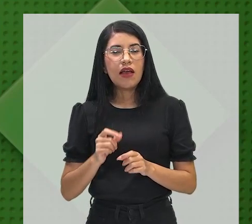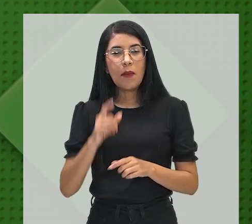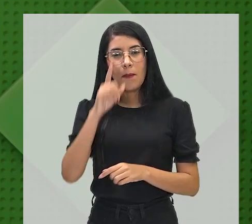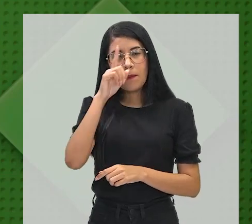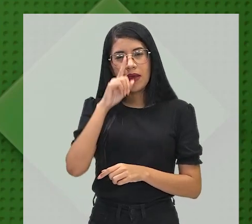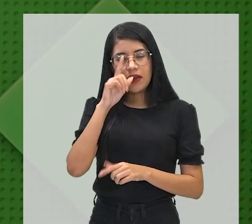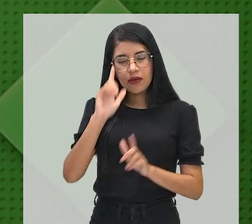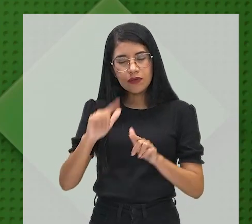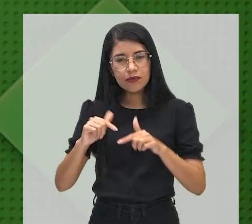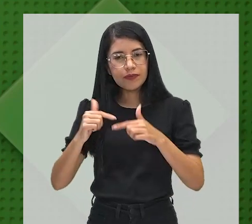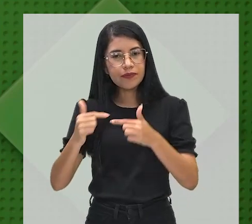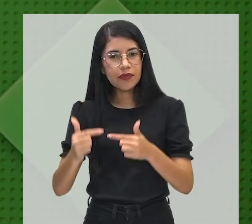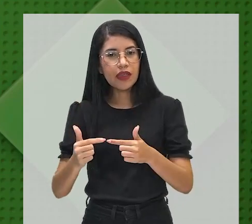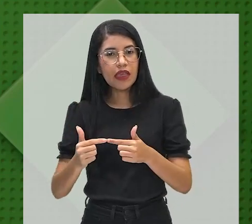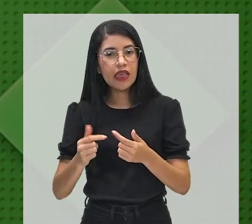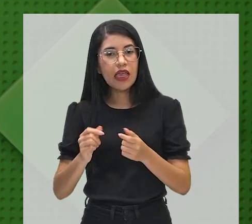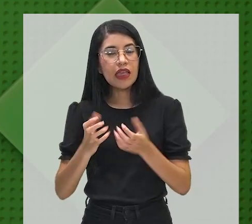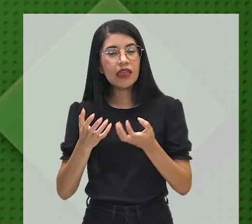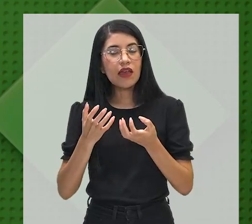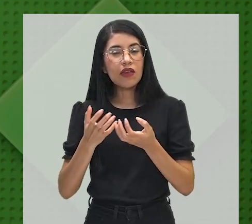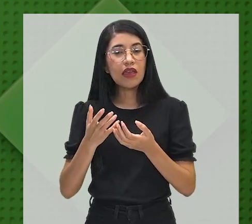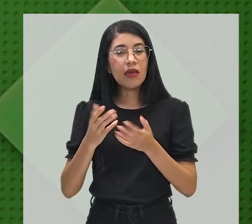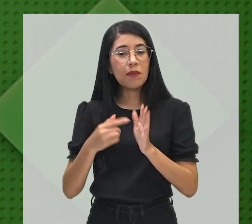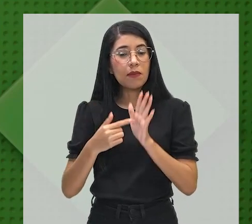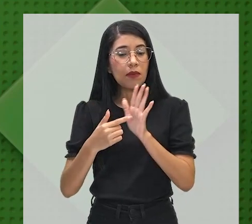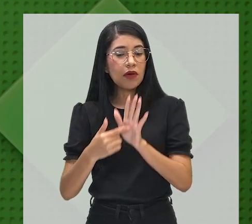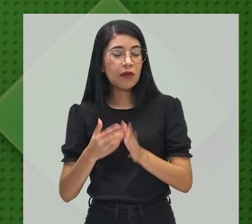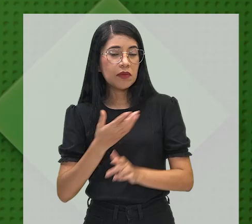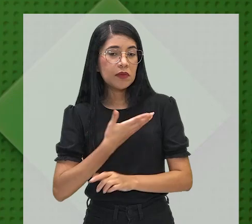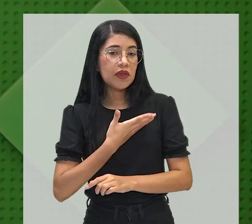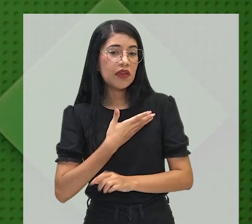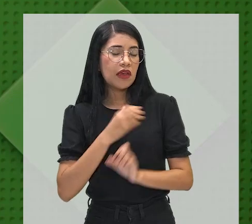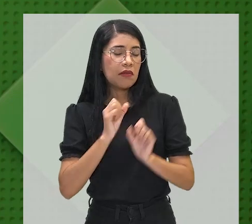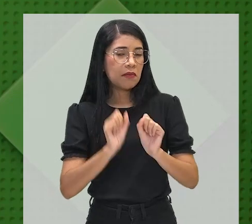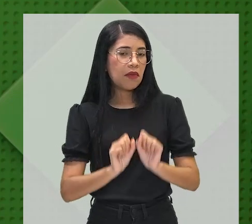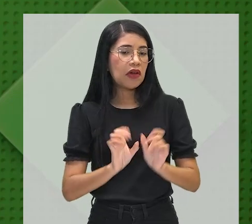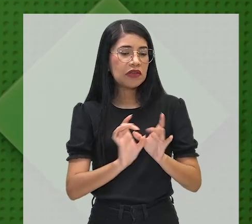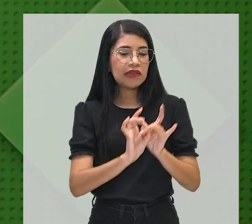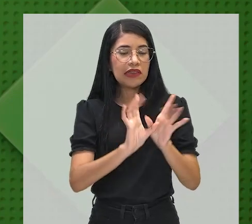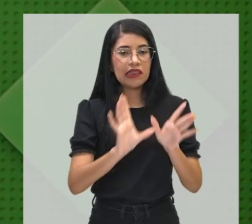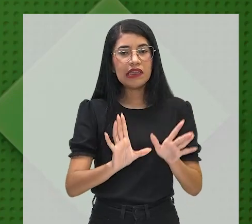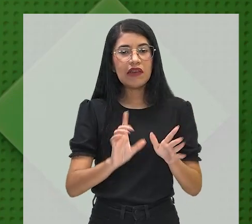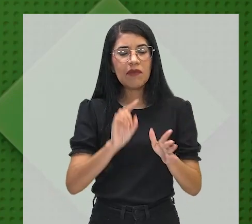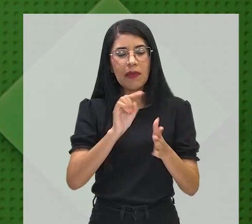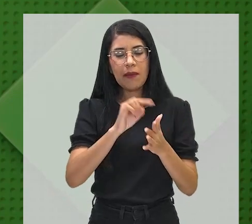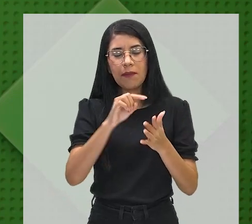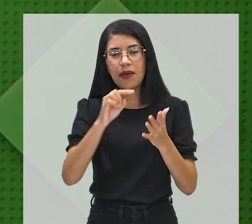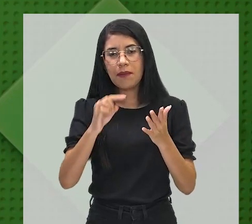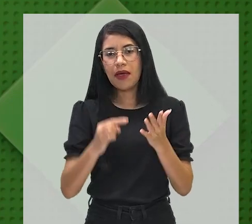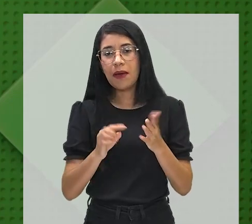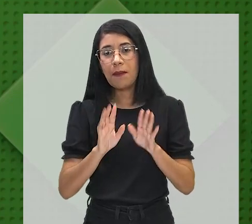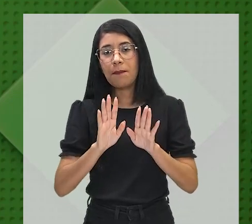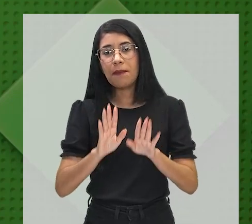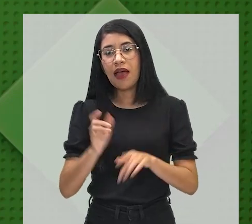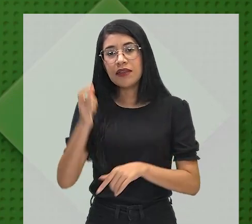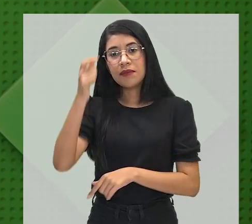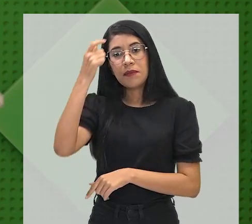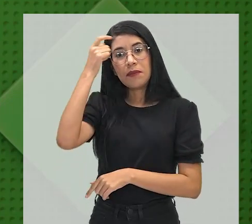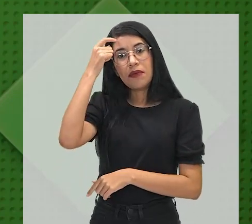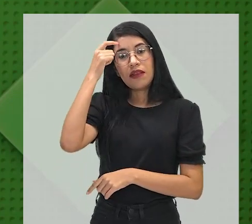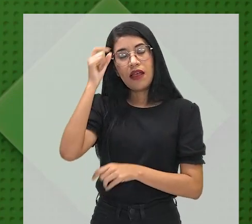né, mais arriscadas, porque querem provar para os colegas, né, que já podem fazer isso ou aquilo, enquanto ali a